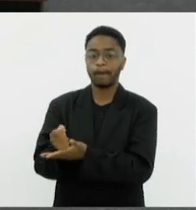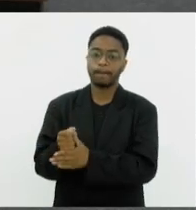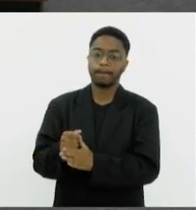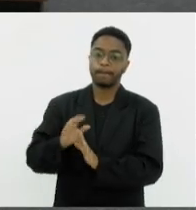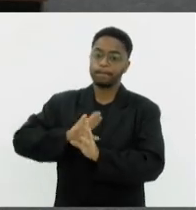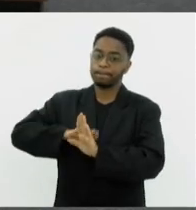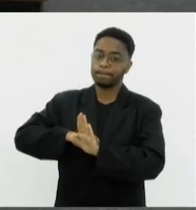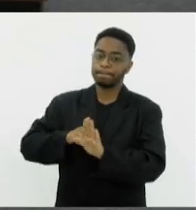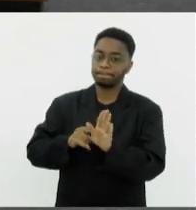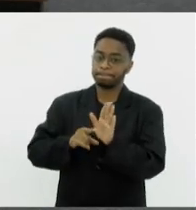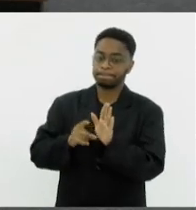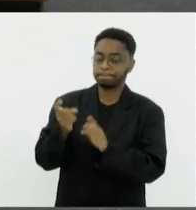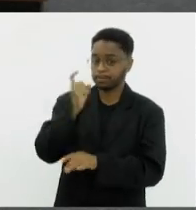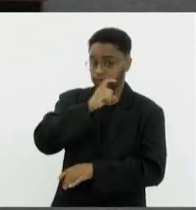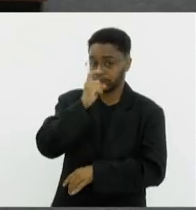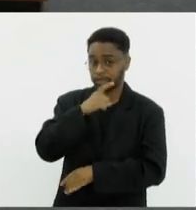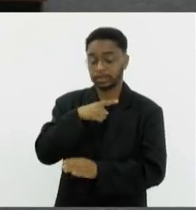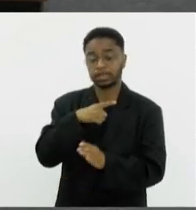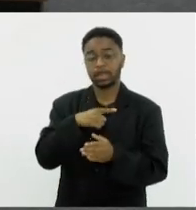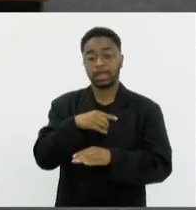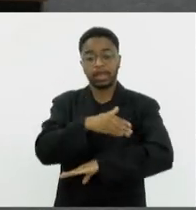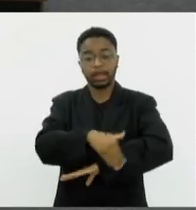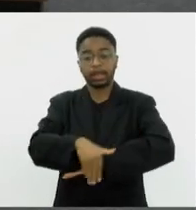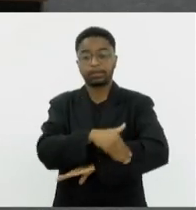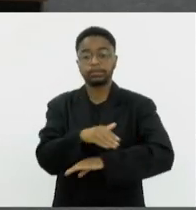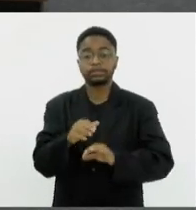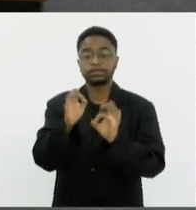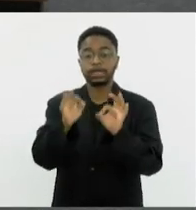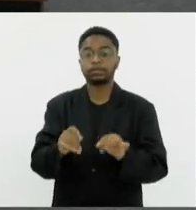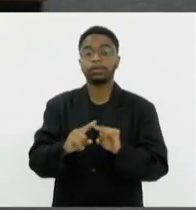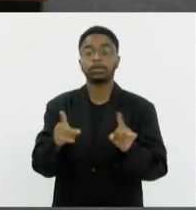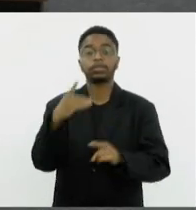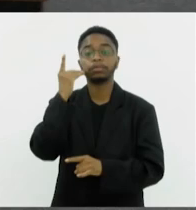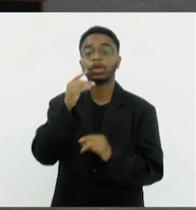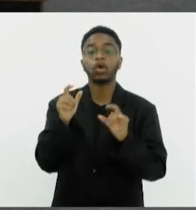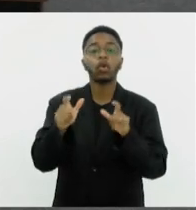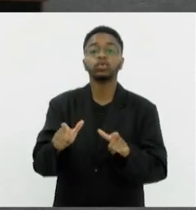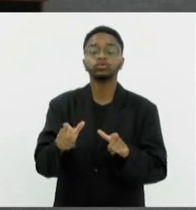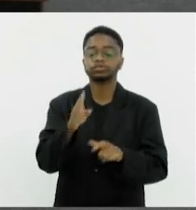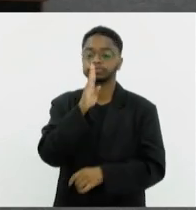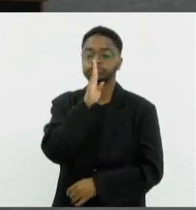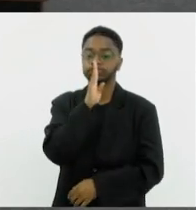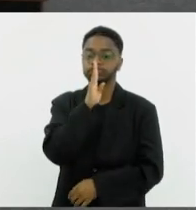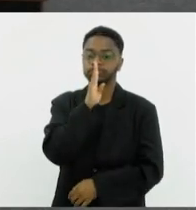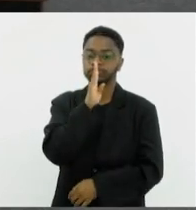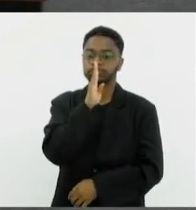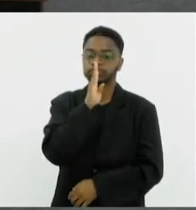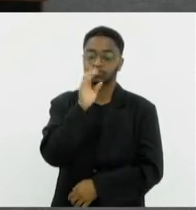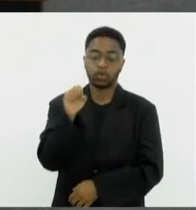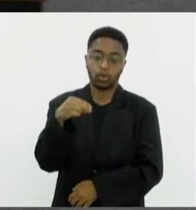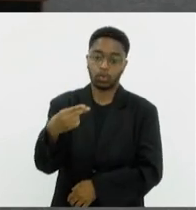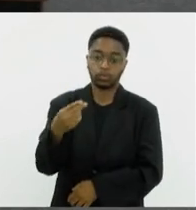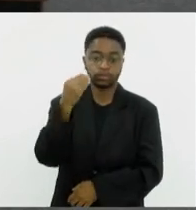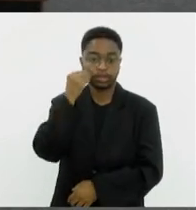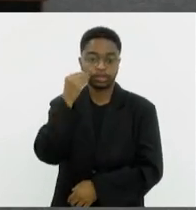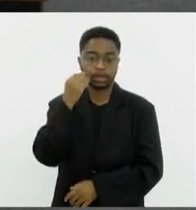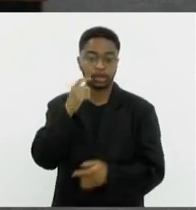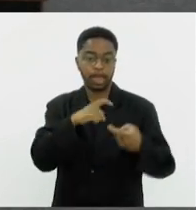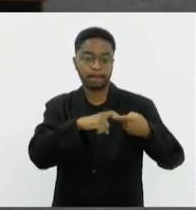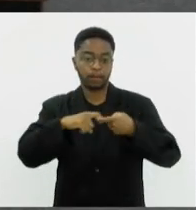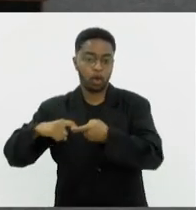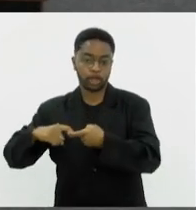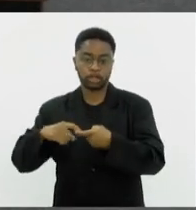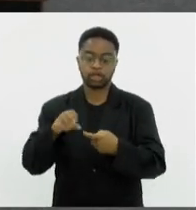o endereço certo. Onde é que estava o deputado? De boca calada. Ou então correndo atrás de reboque,